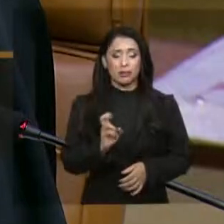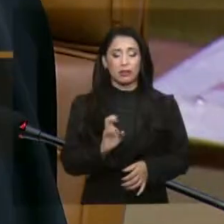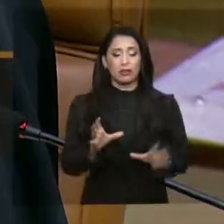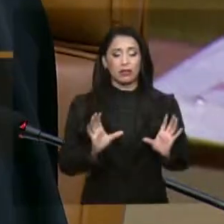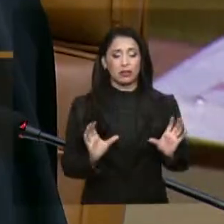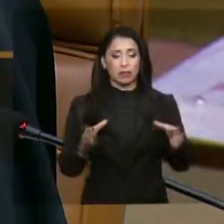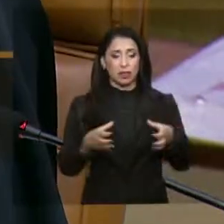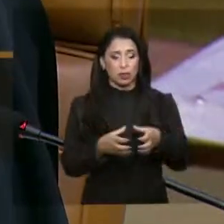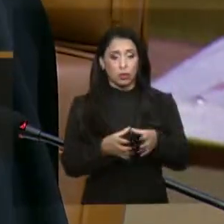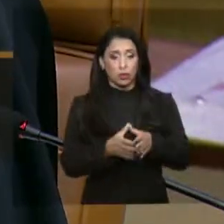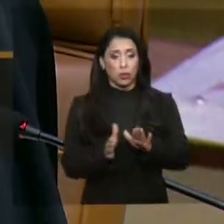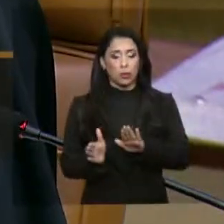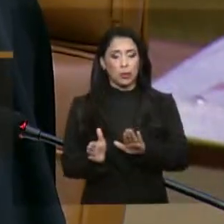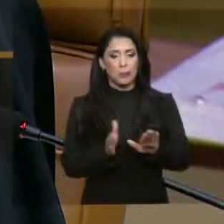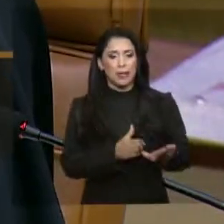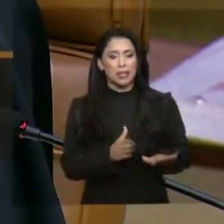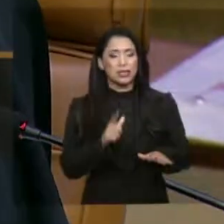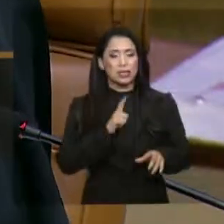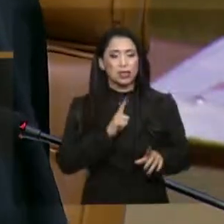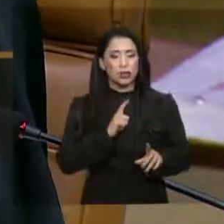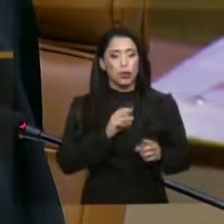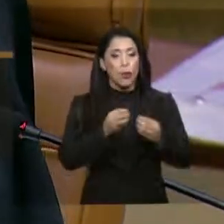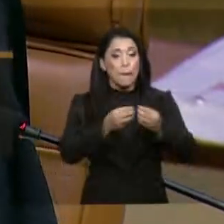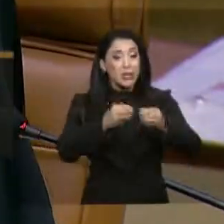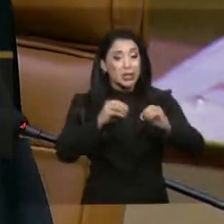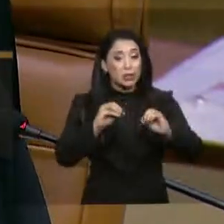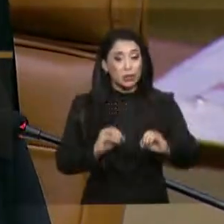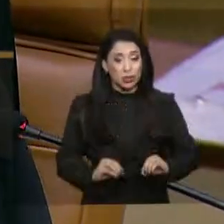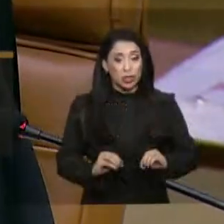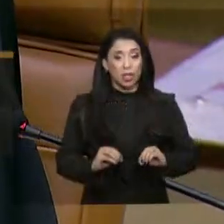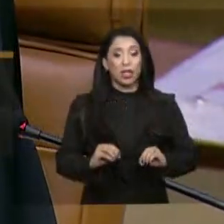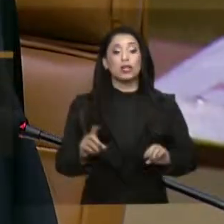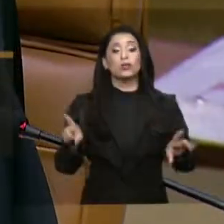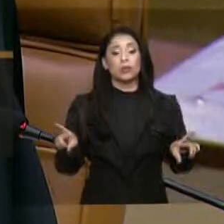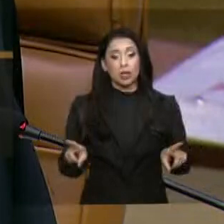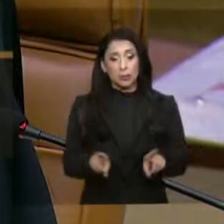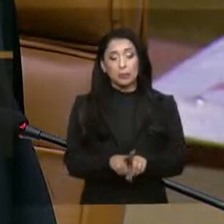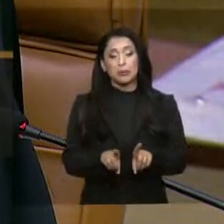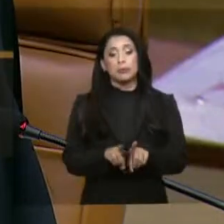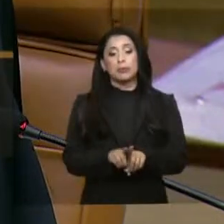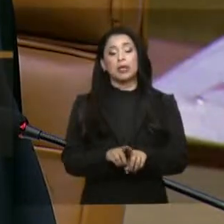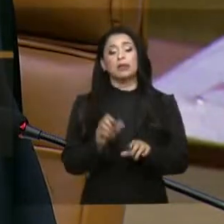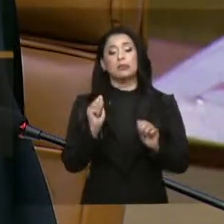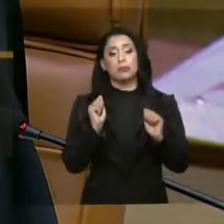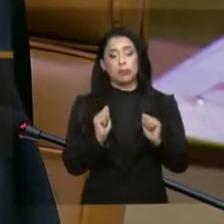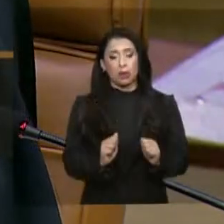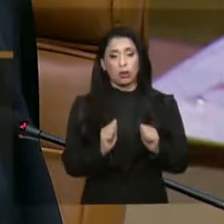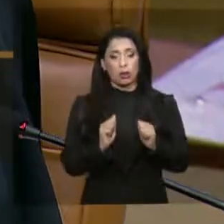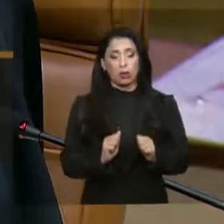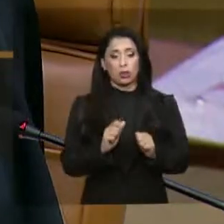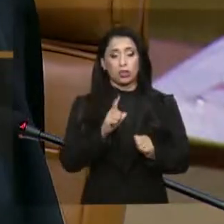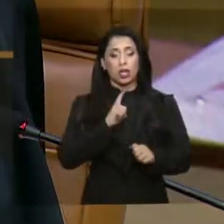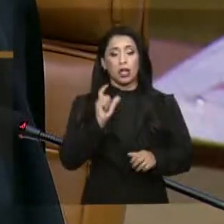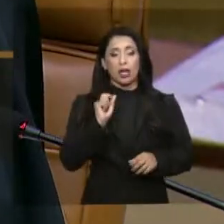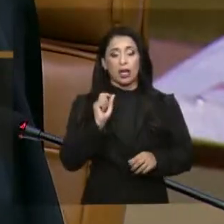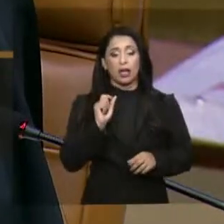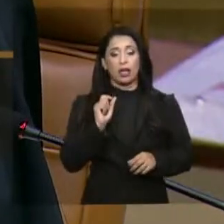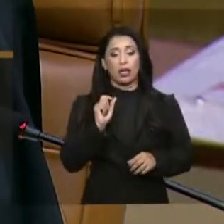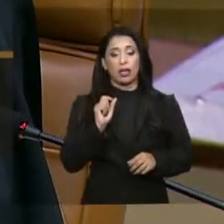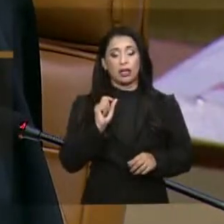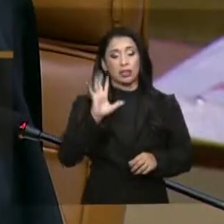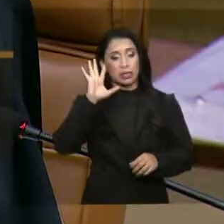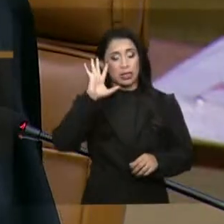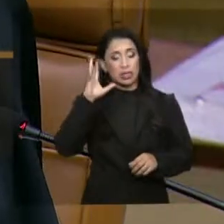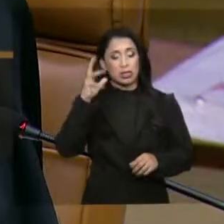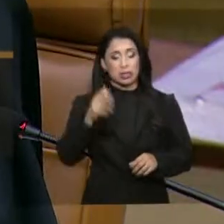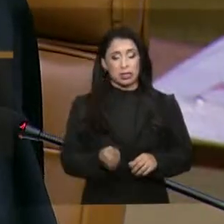rescindendo, sendo certo que o terceiro prejudicado também está habilitado à rescisão da sentença. E cito